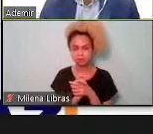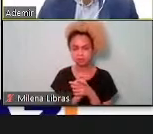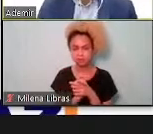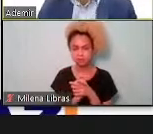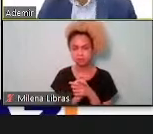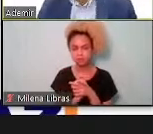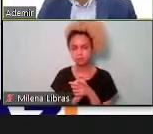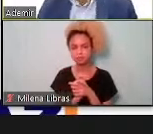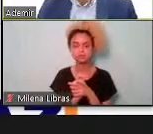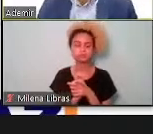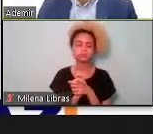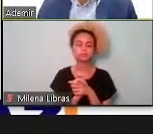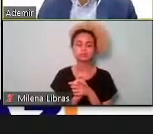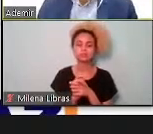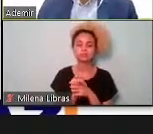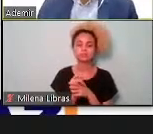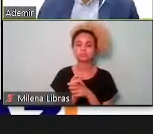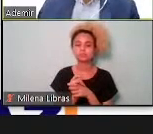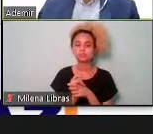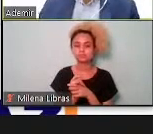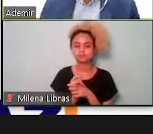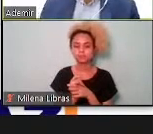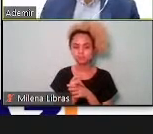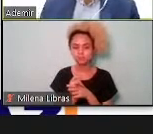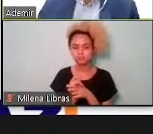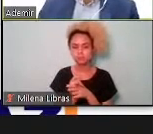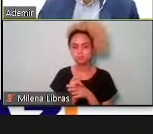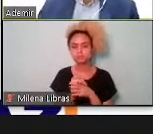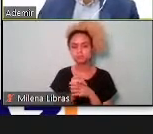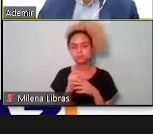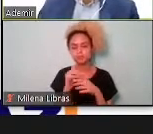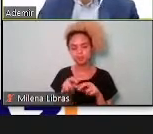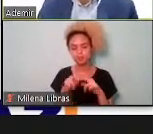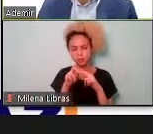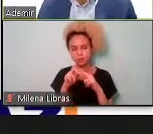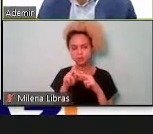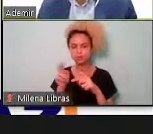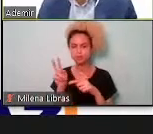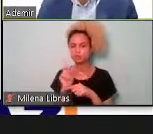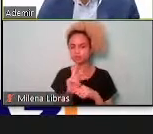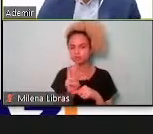Por isso a gente reforça que a manutenção